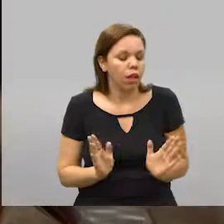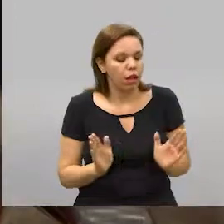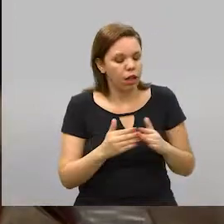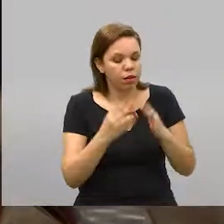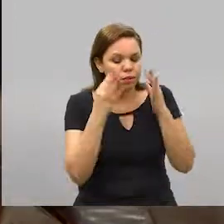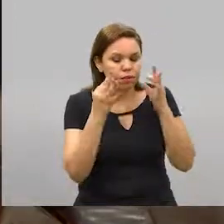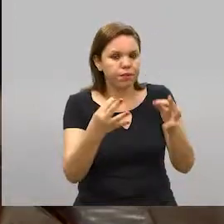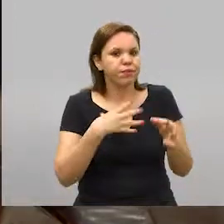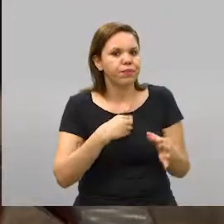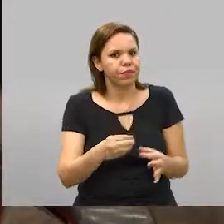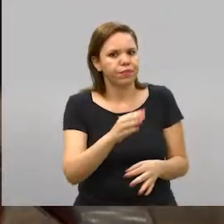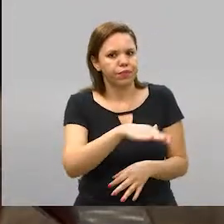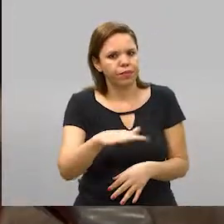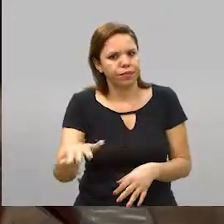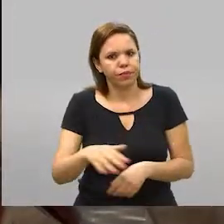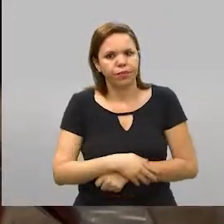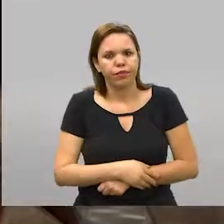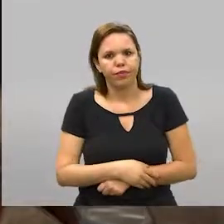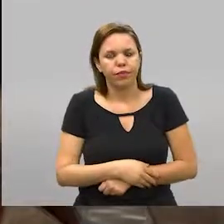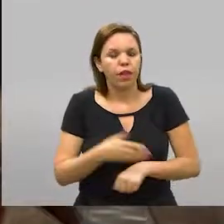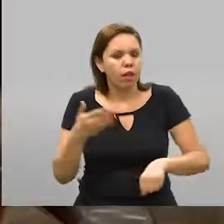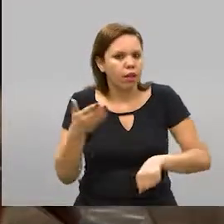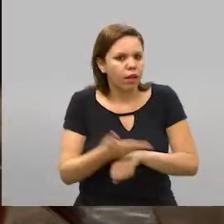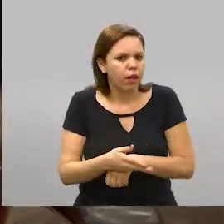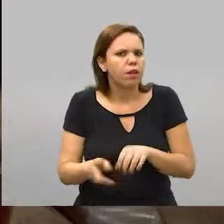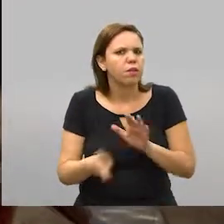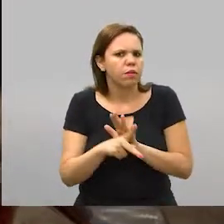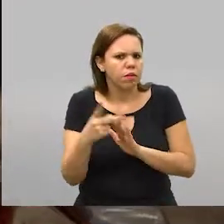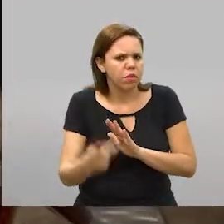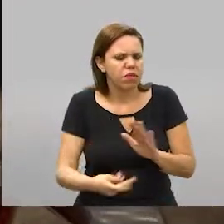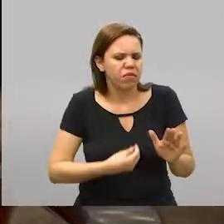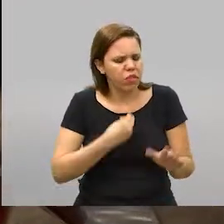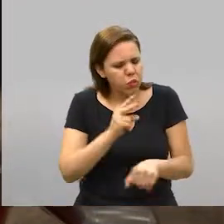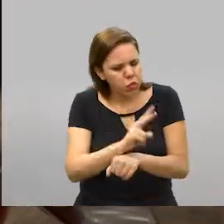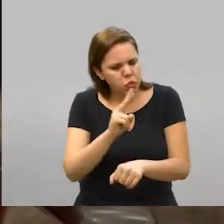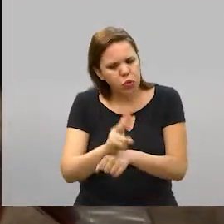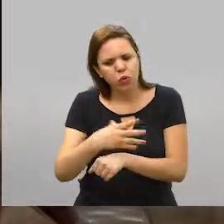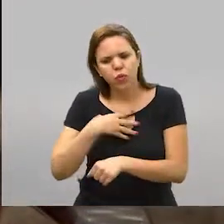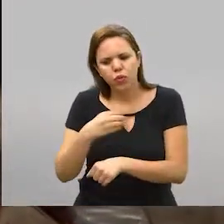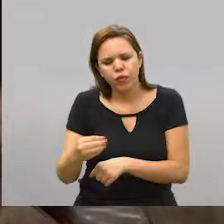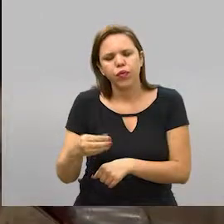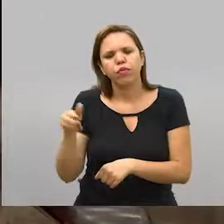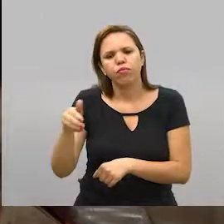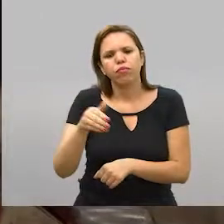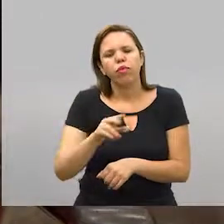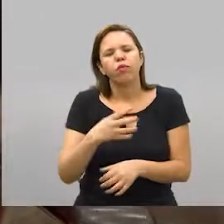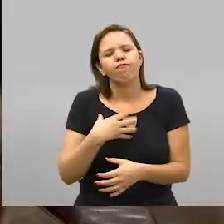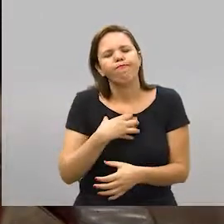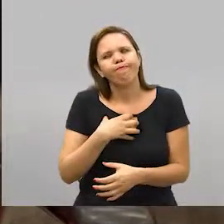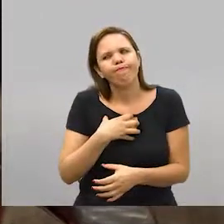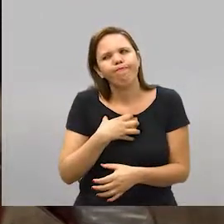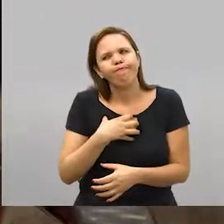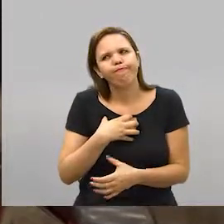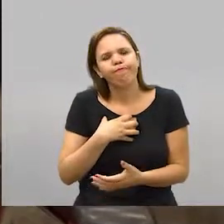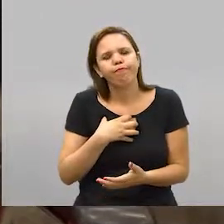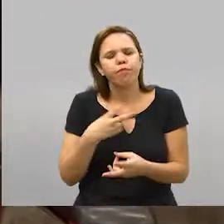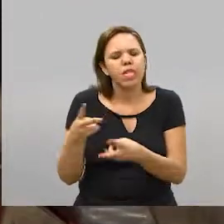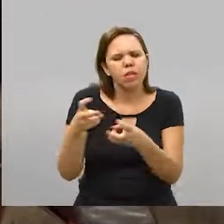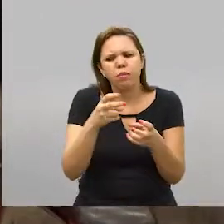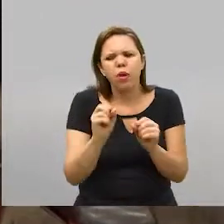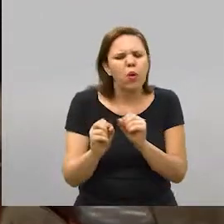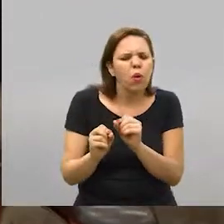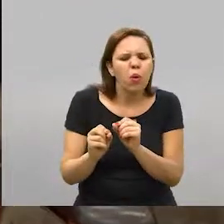um tempo a essa maternidade. E entrando mesmo na maternidade, eu comecei a sentir